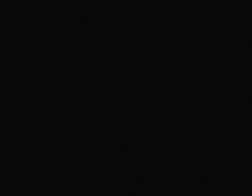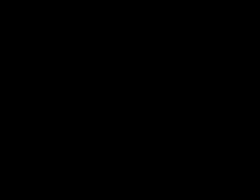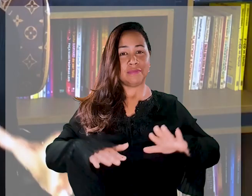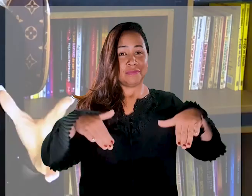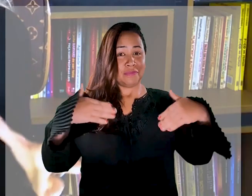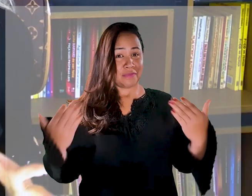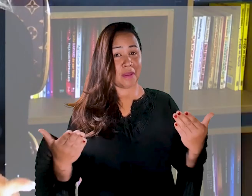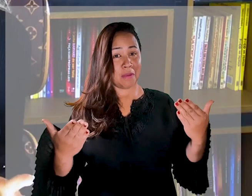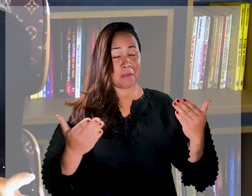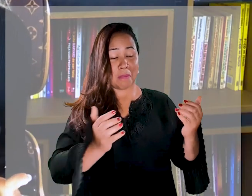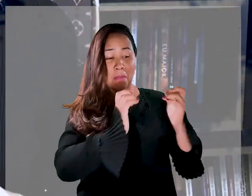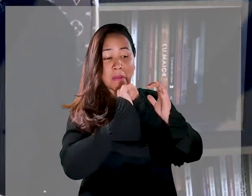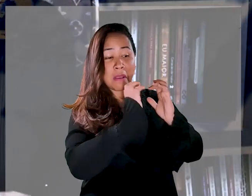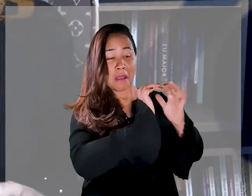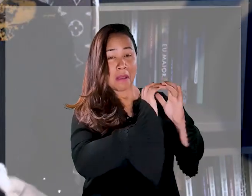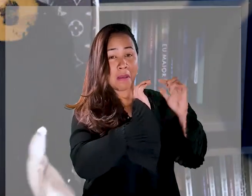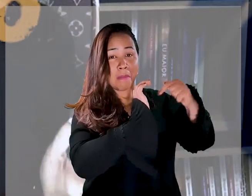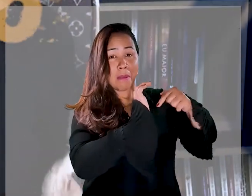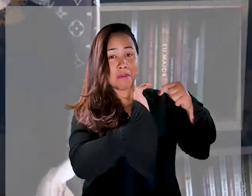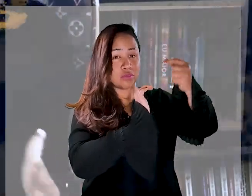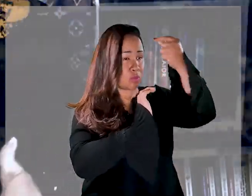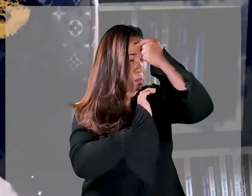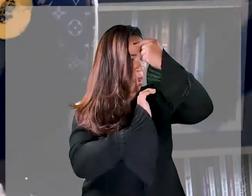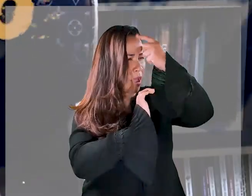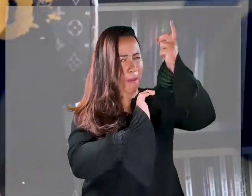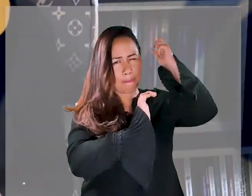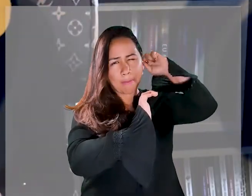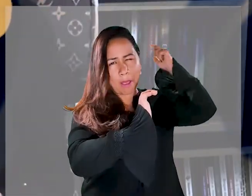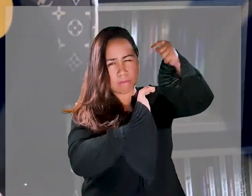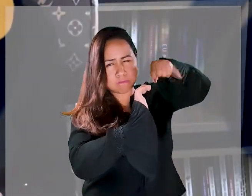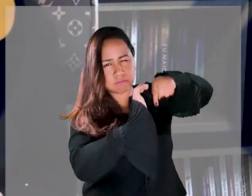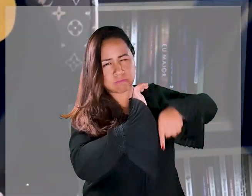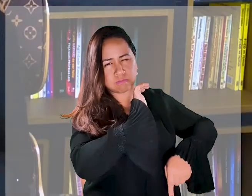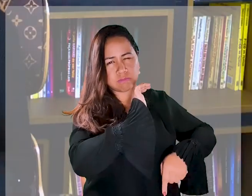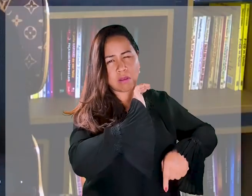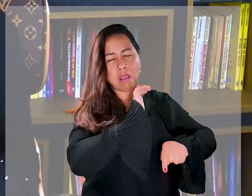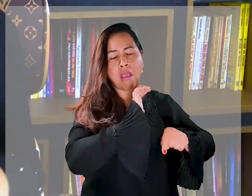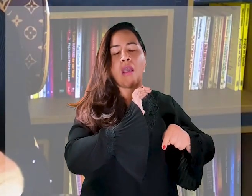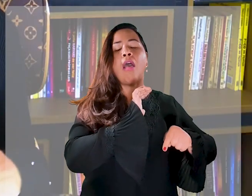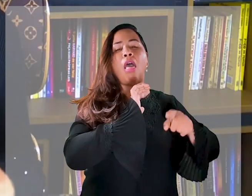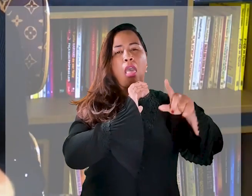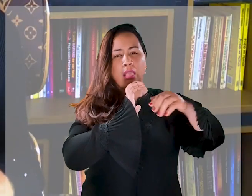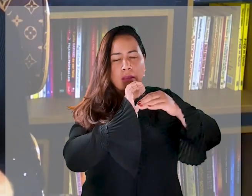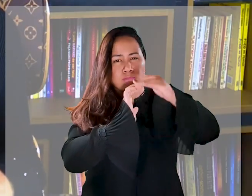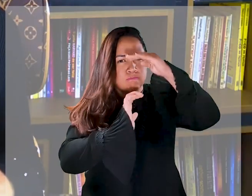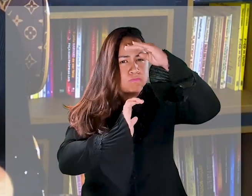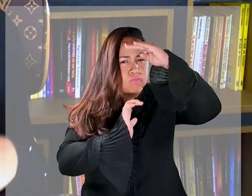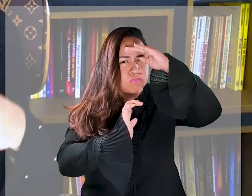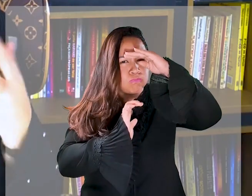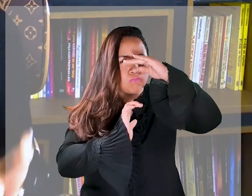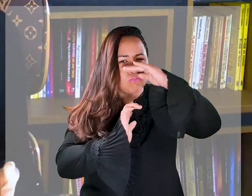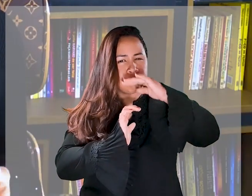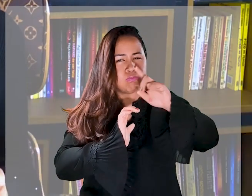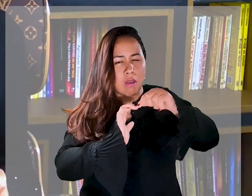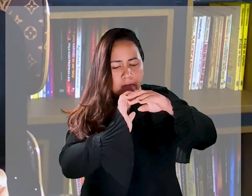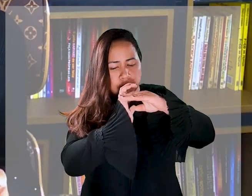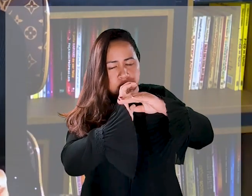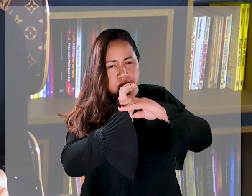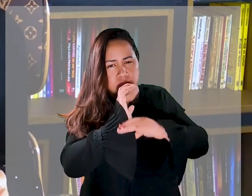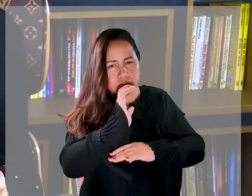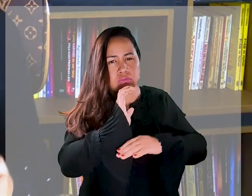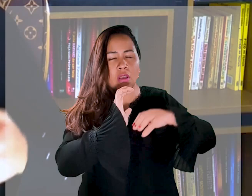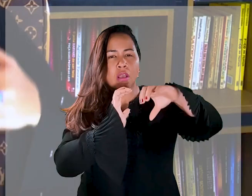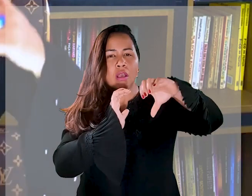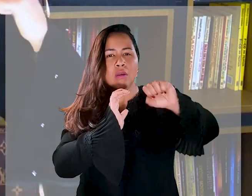Então, a mente inconsciente, ela corresponde a 87% a 95% de tudo aquilo que está acontecendo na tua